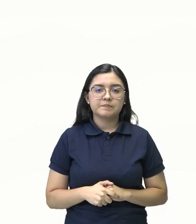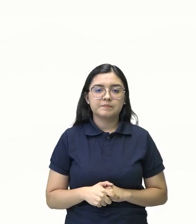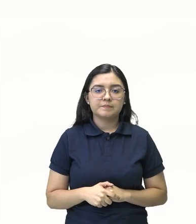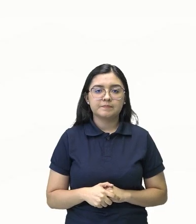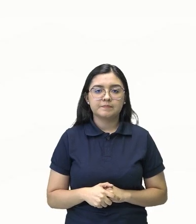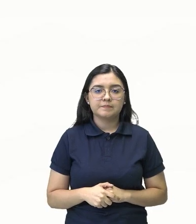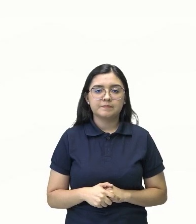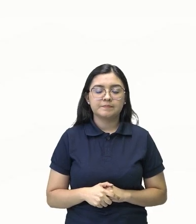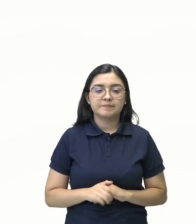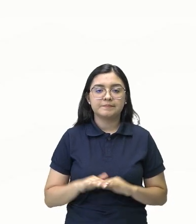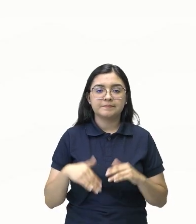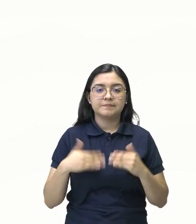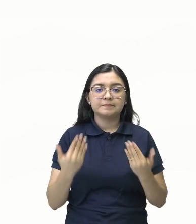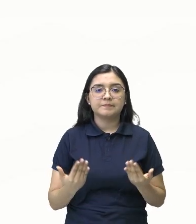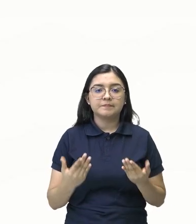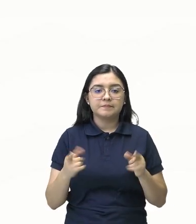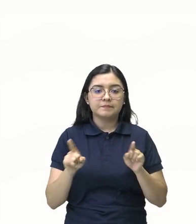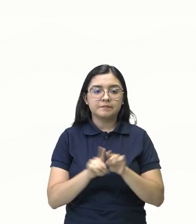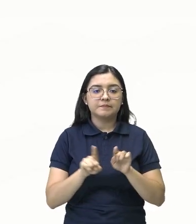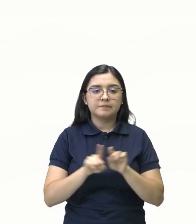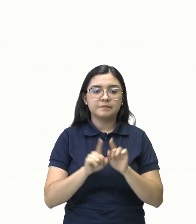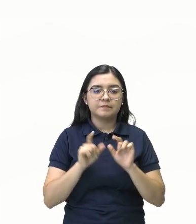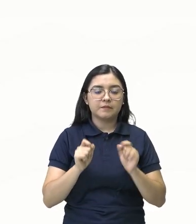assim, melhor acolhidas